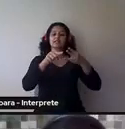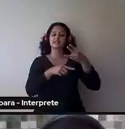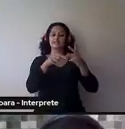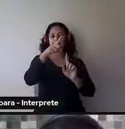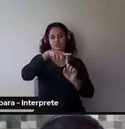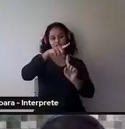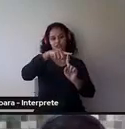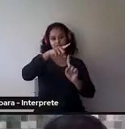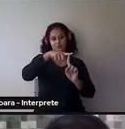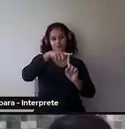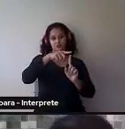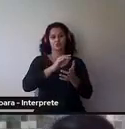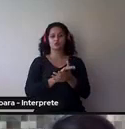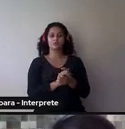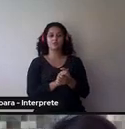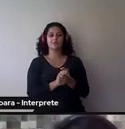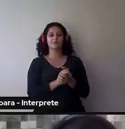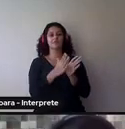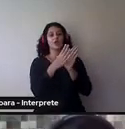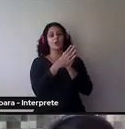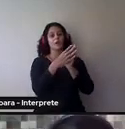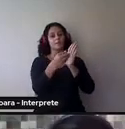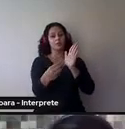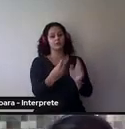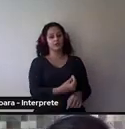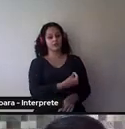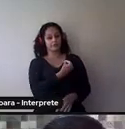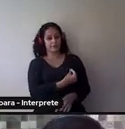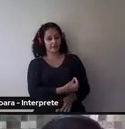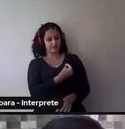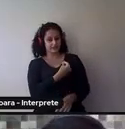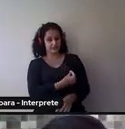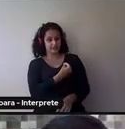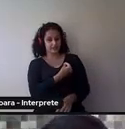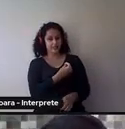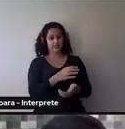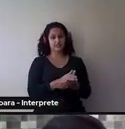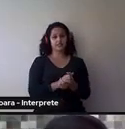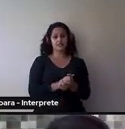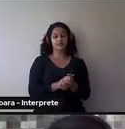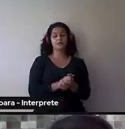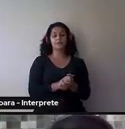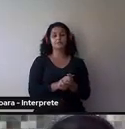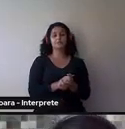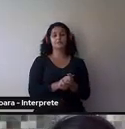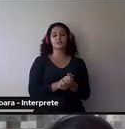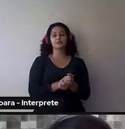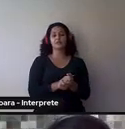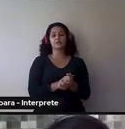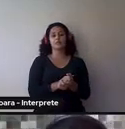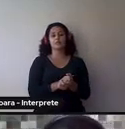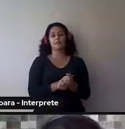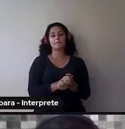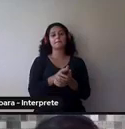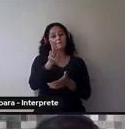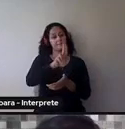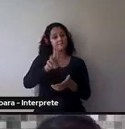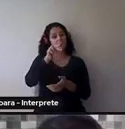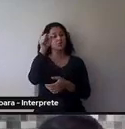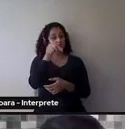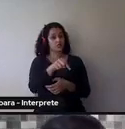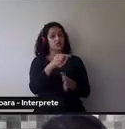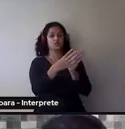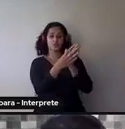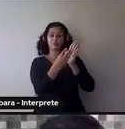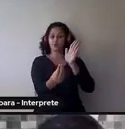de presença. Alguns programas como o DOMAI, o ENFA, Bioclin, ele utiliza esse tipo de modelo, que é